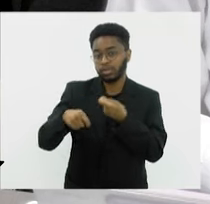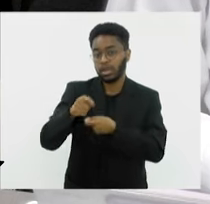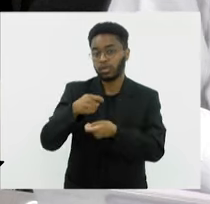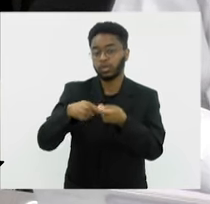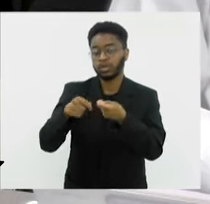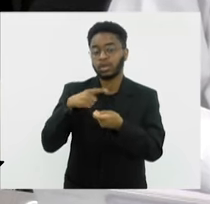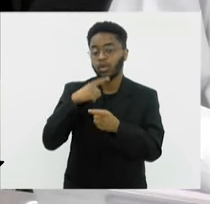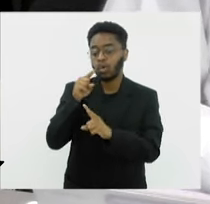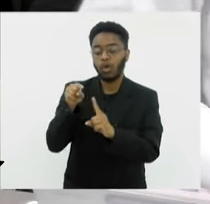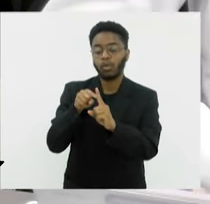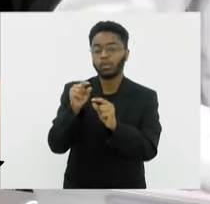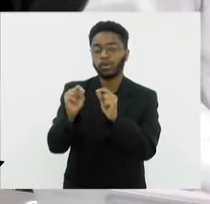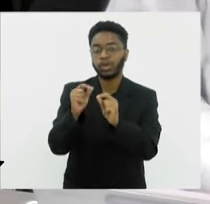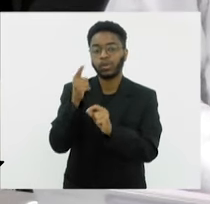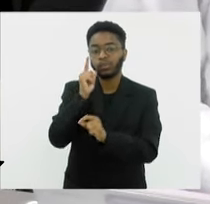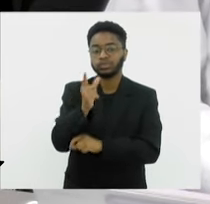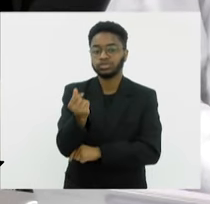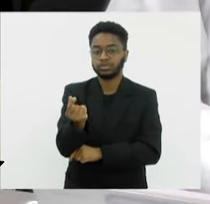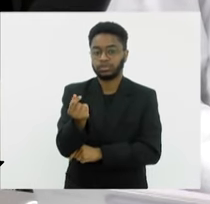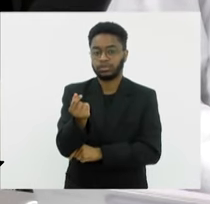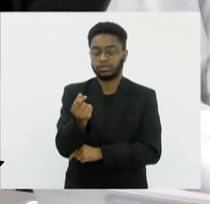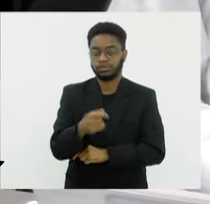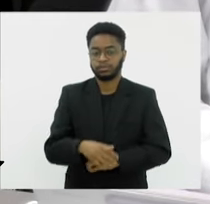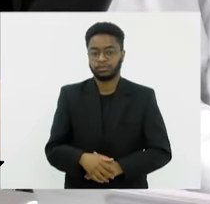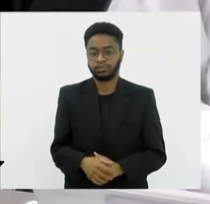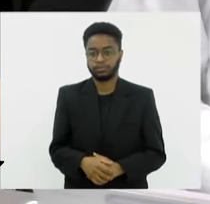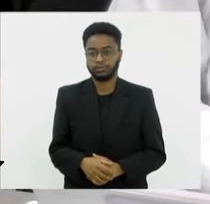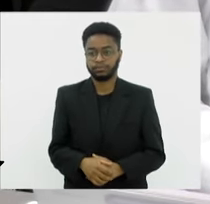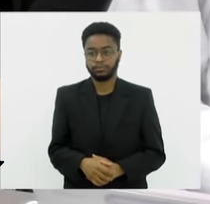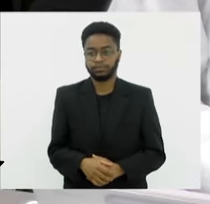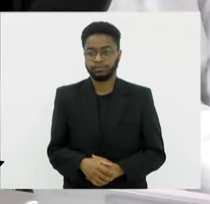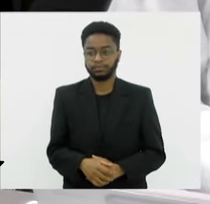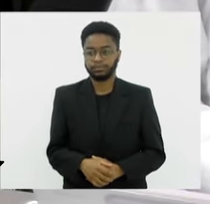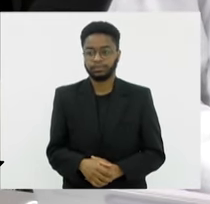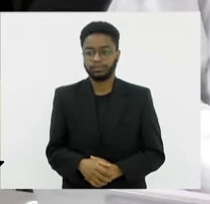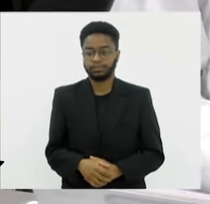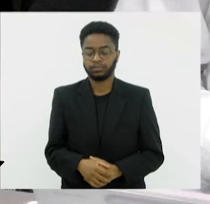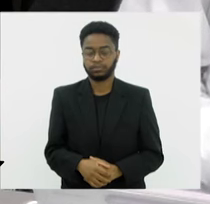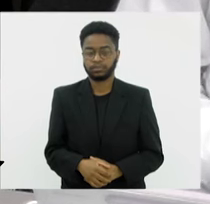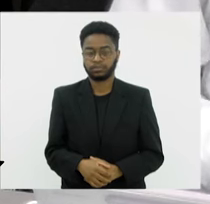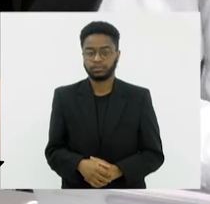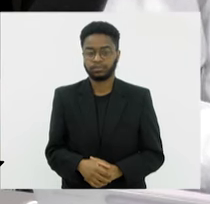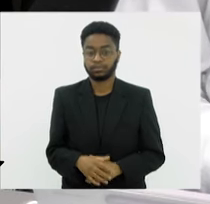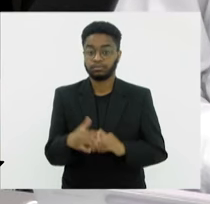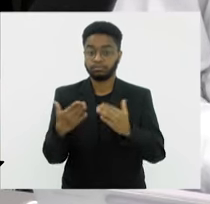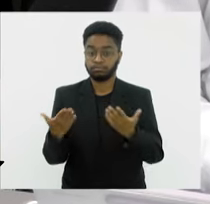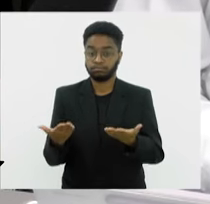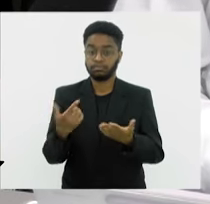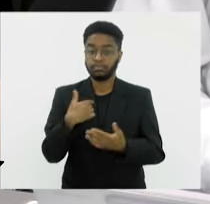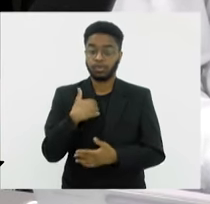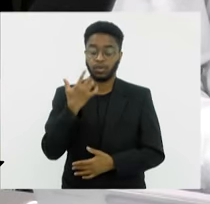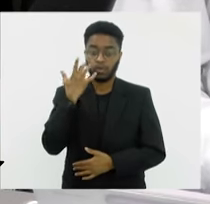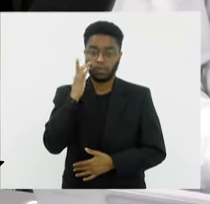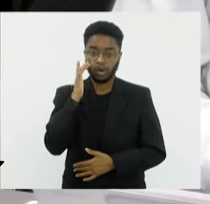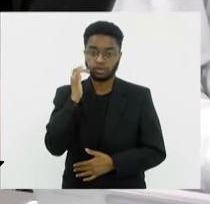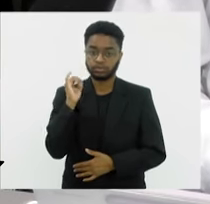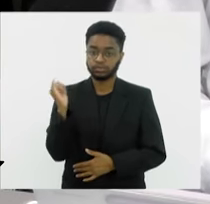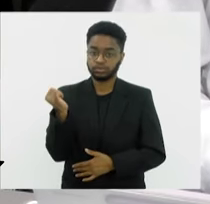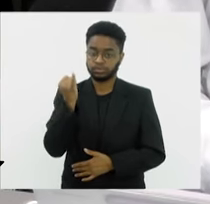à lucratividade direta. Então, apenas achei